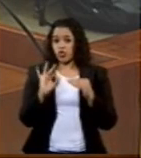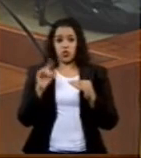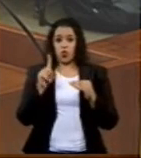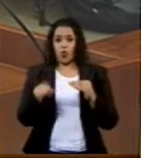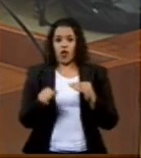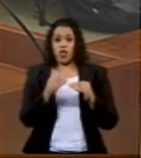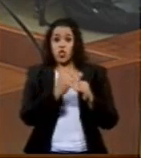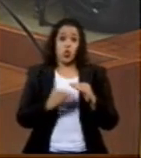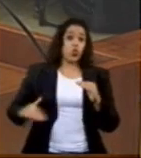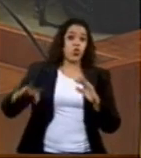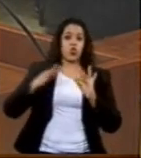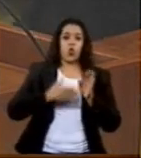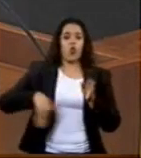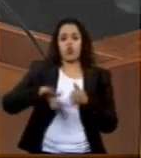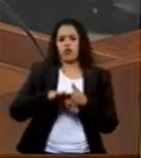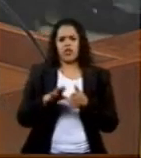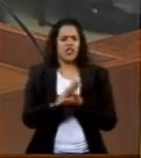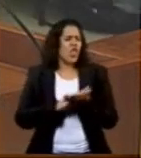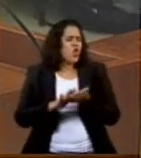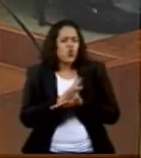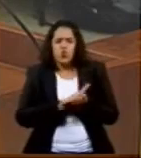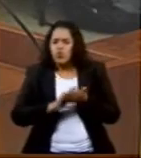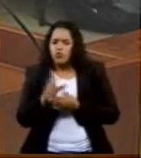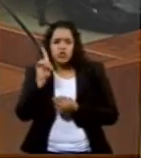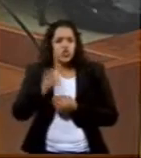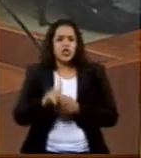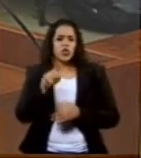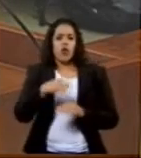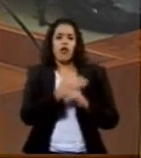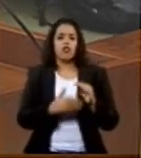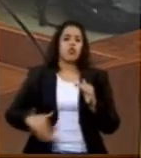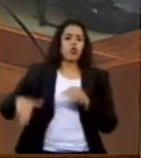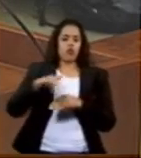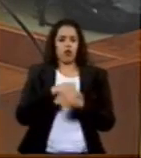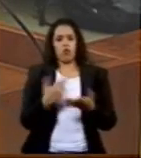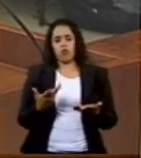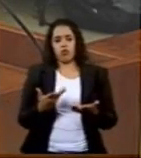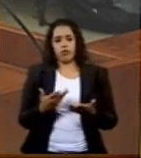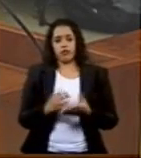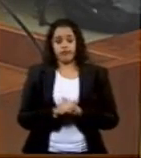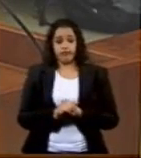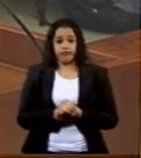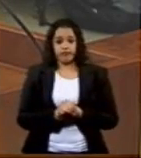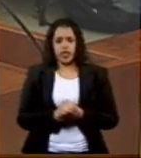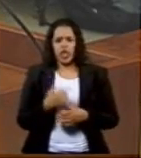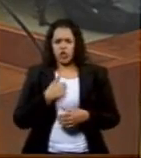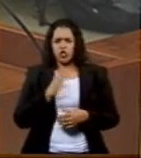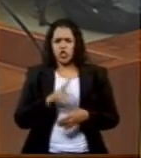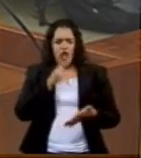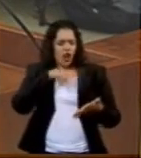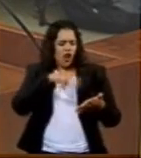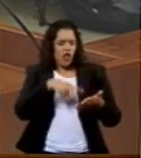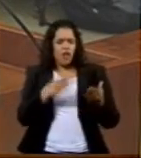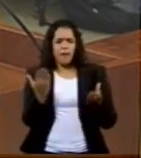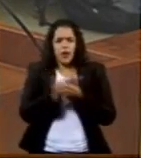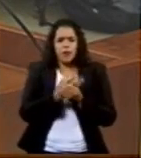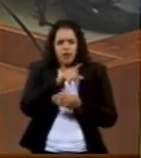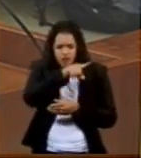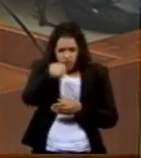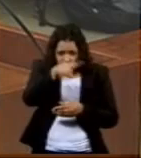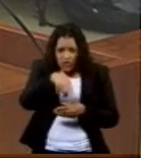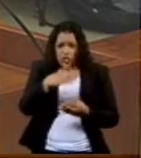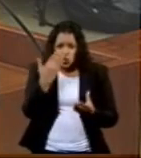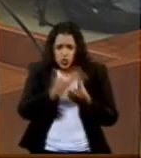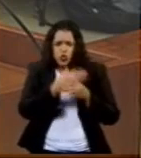absoluta? Aliás, nenhum direito é absoluto. Eu li julgados de Vossas Excelências, de todos vocês, julgados excelentes, primorosos